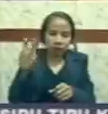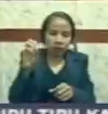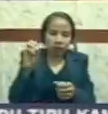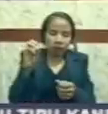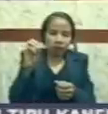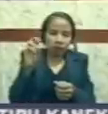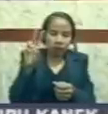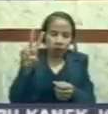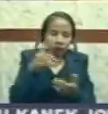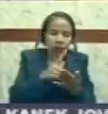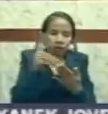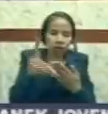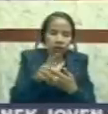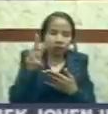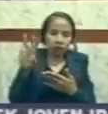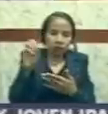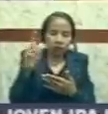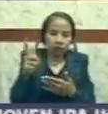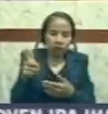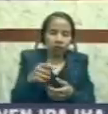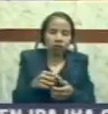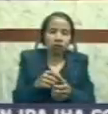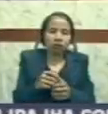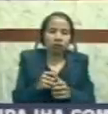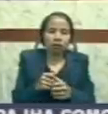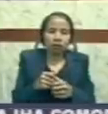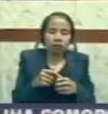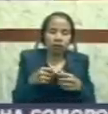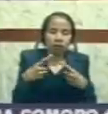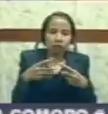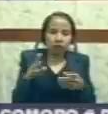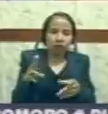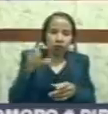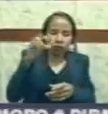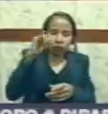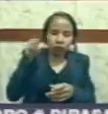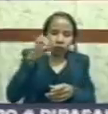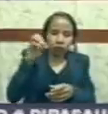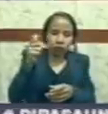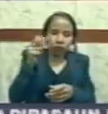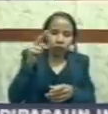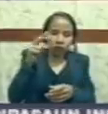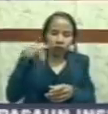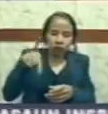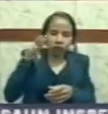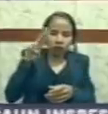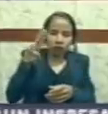2020, os deputados proponentes, deputado Antônio Bianco e deputado Joaquim dos Santos Boraduli. Obrigada, senhor